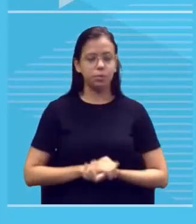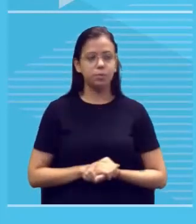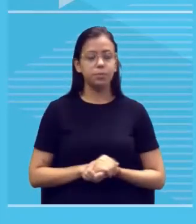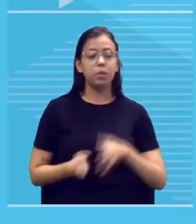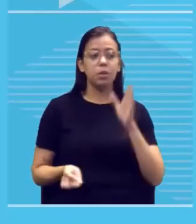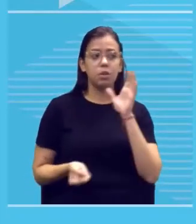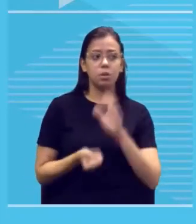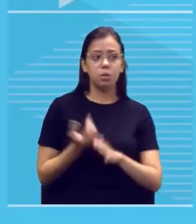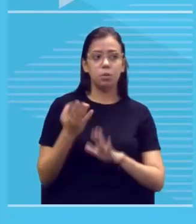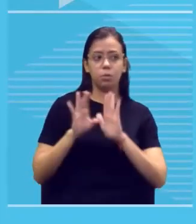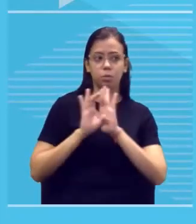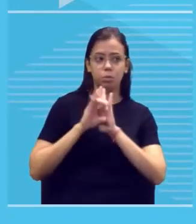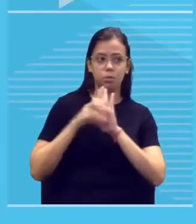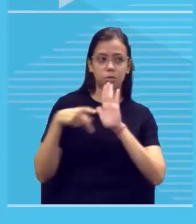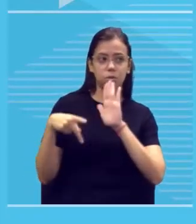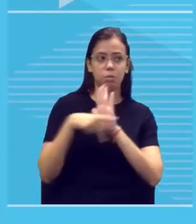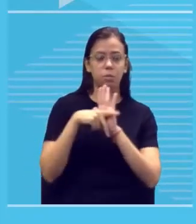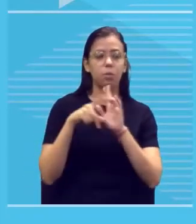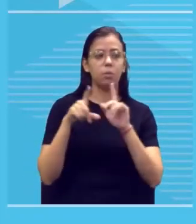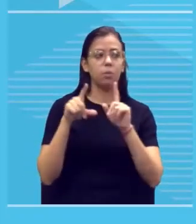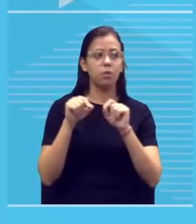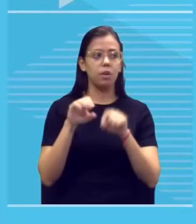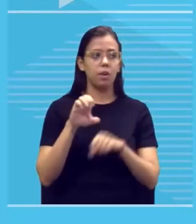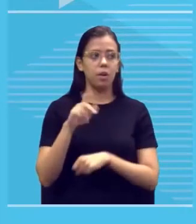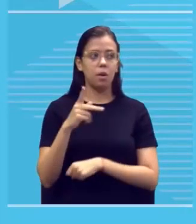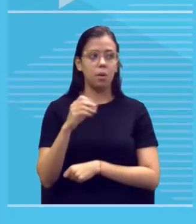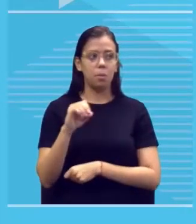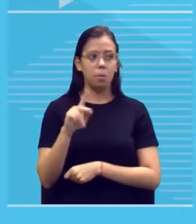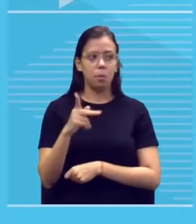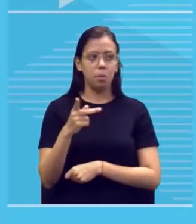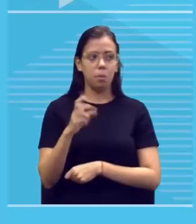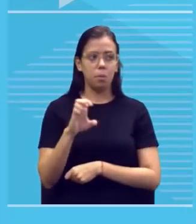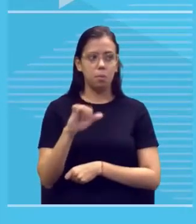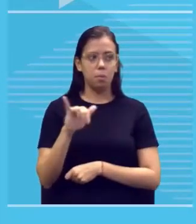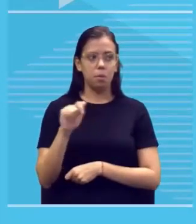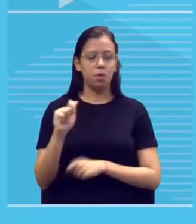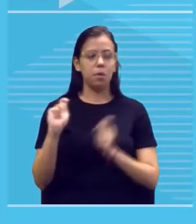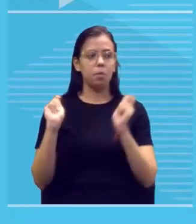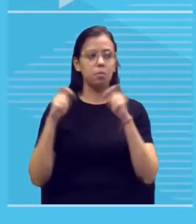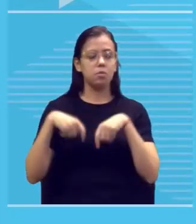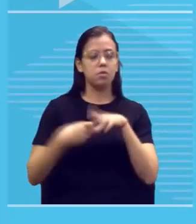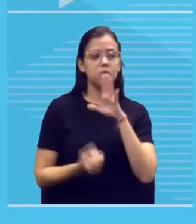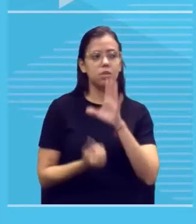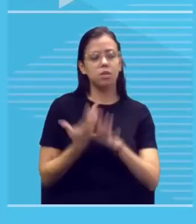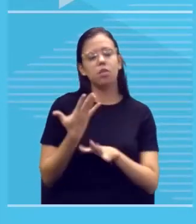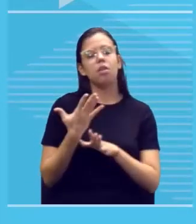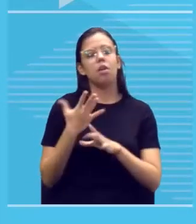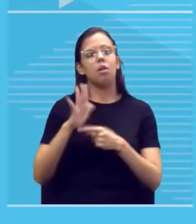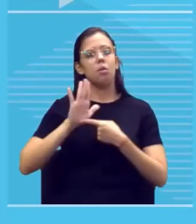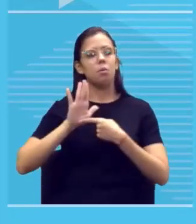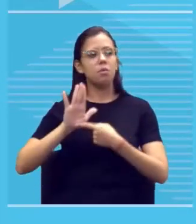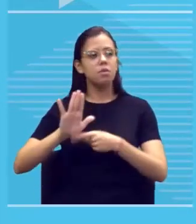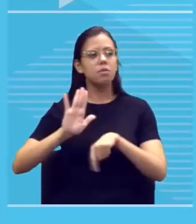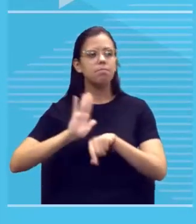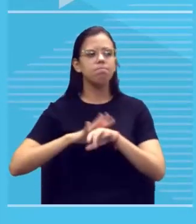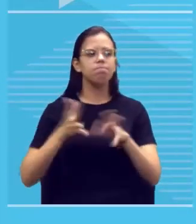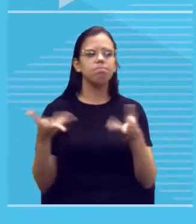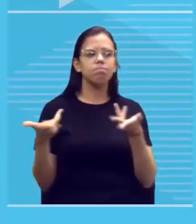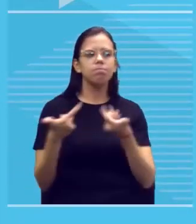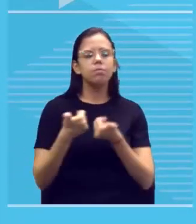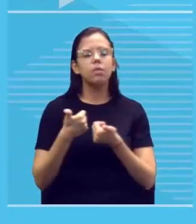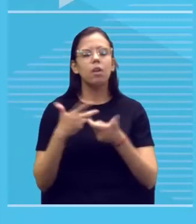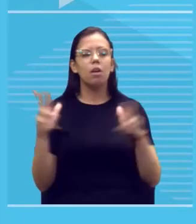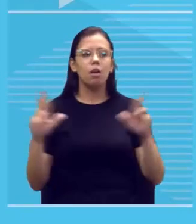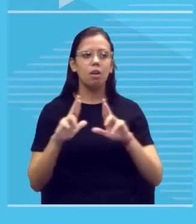brest Chegou a um conceito próprio de epopeia para tornar o espetáculo mais eficaz